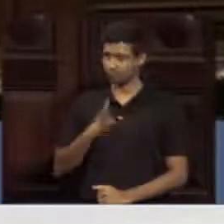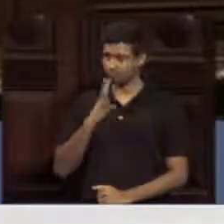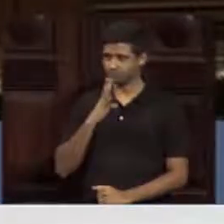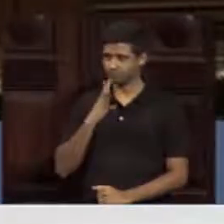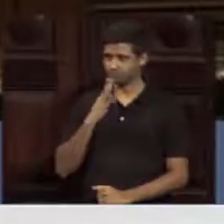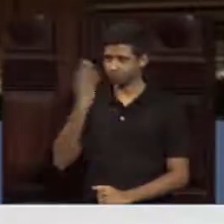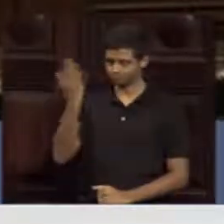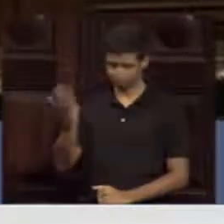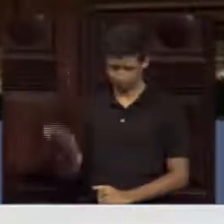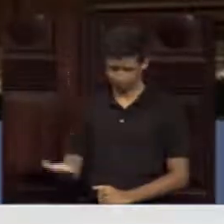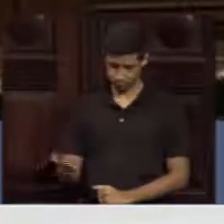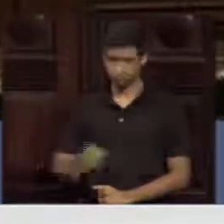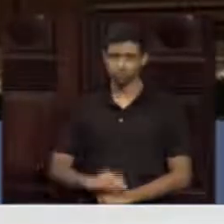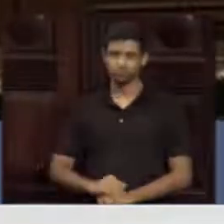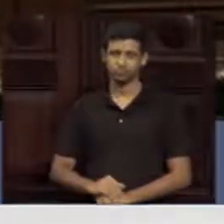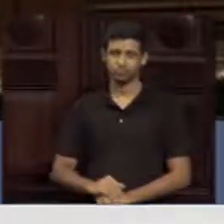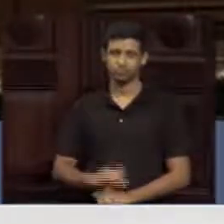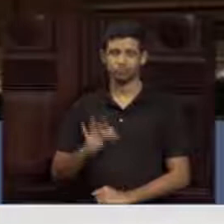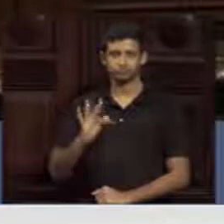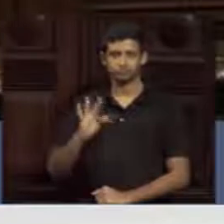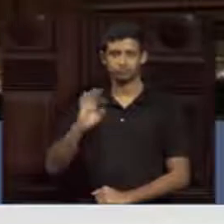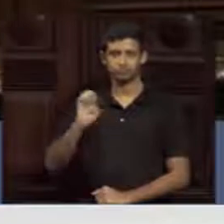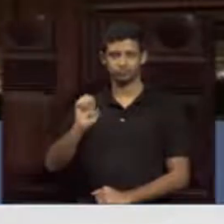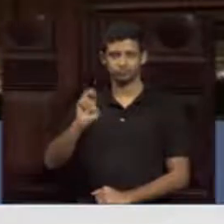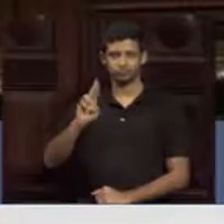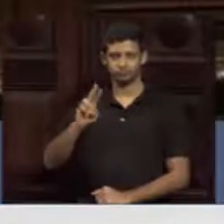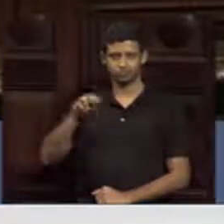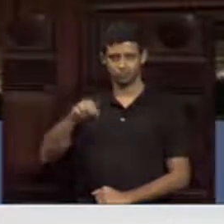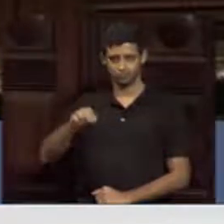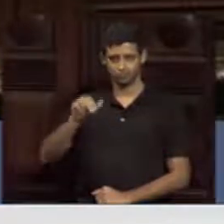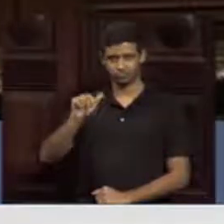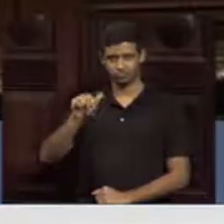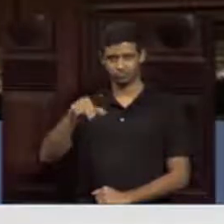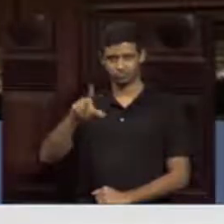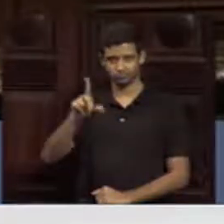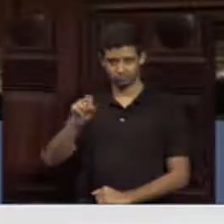o McDowell, como eu o chamava de Mac,